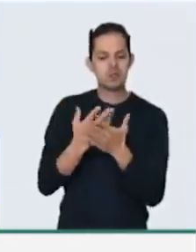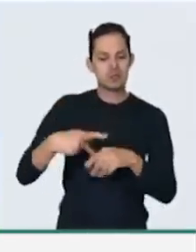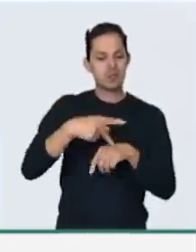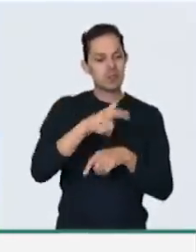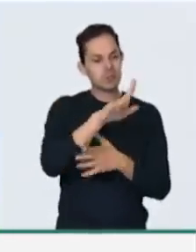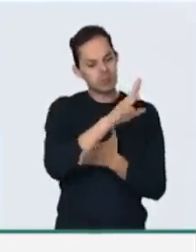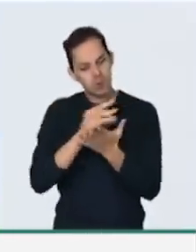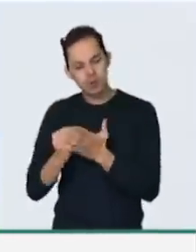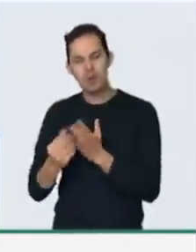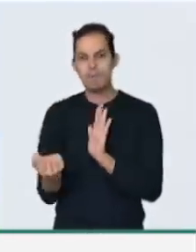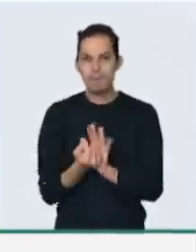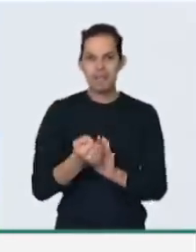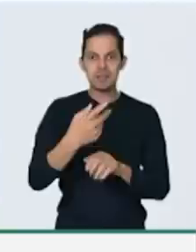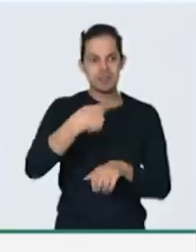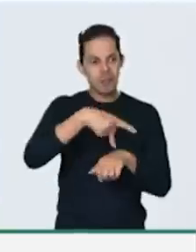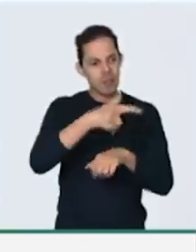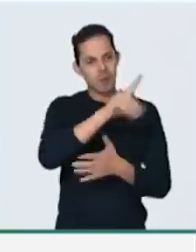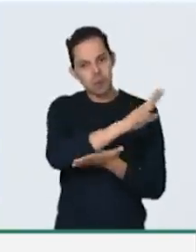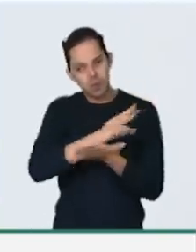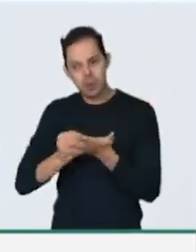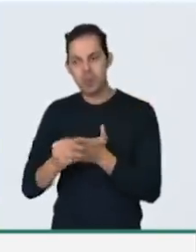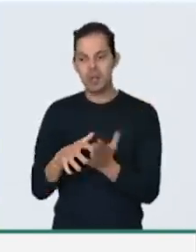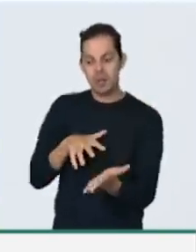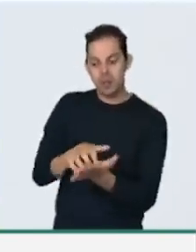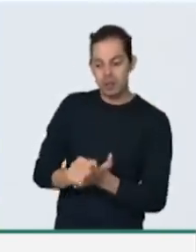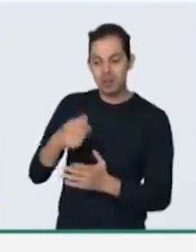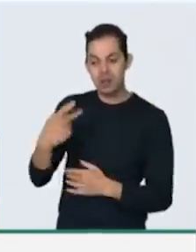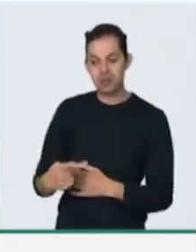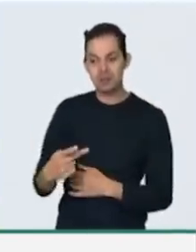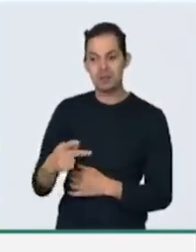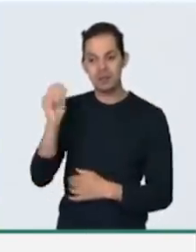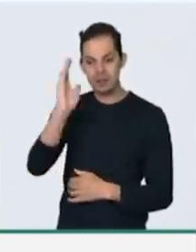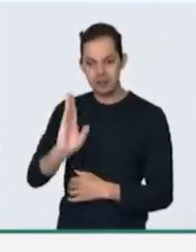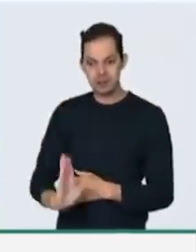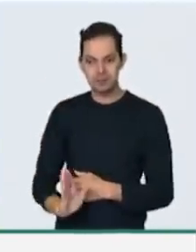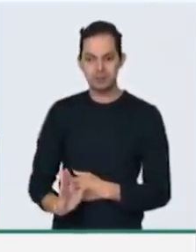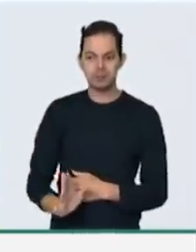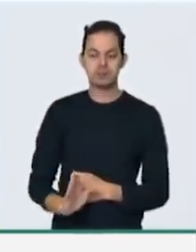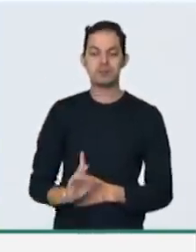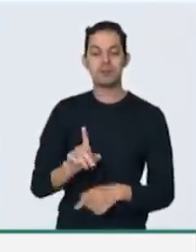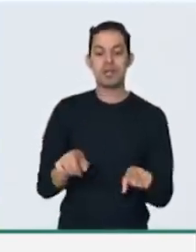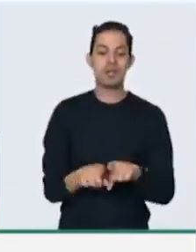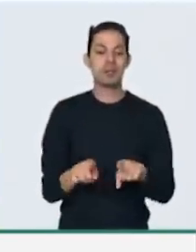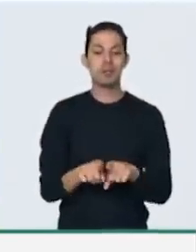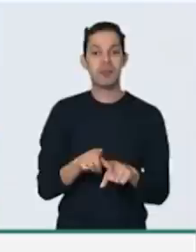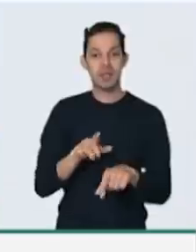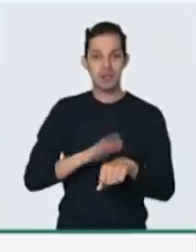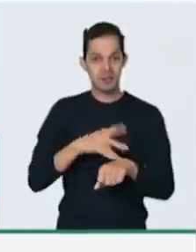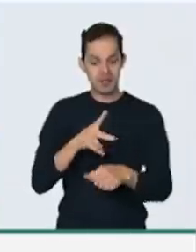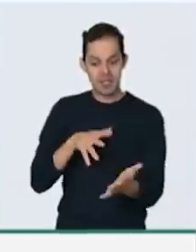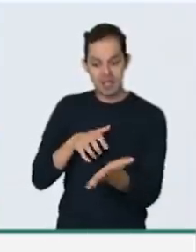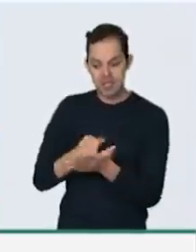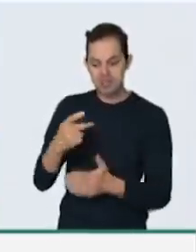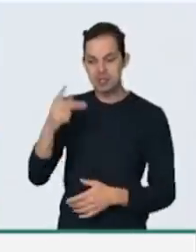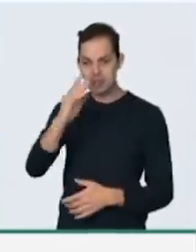e patentes de outros países para fazer a certificação de patentes nacionais. Ao mesmo tempo, quando você registra no Brasil, você também